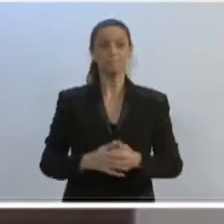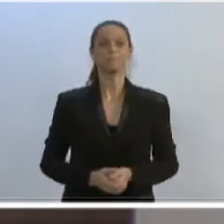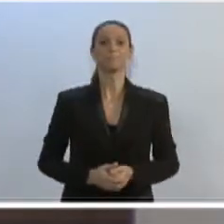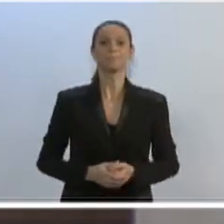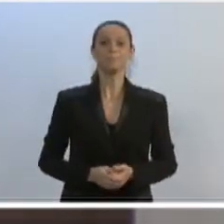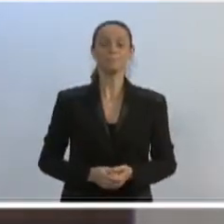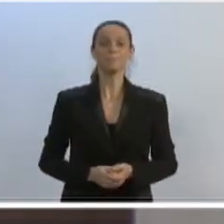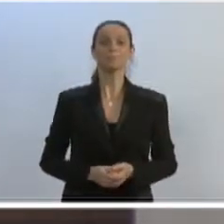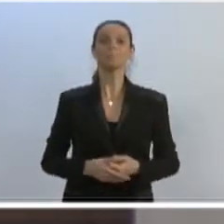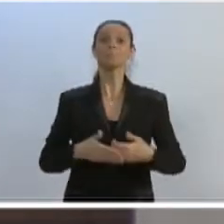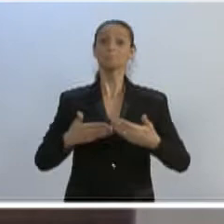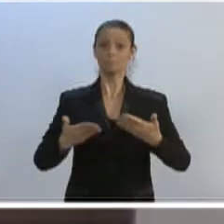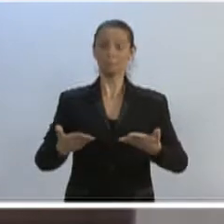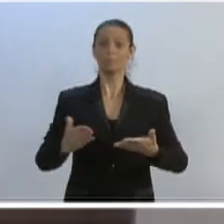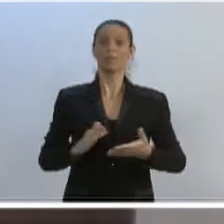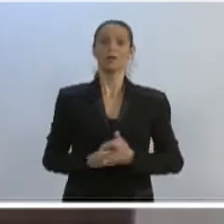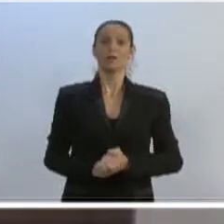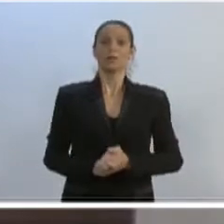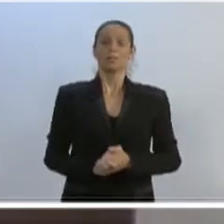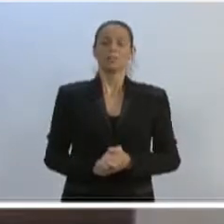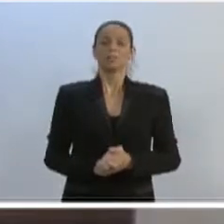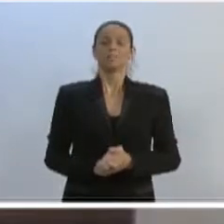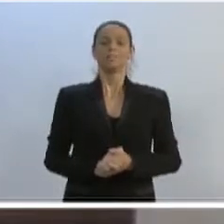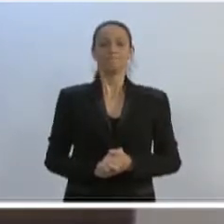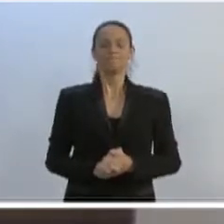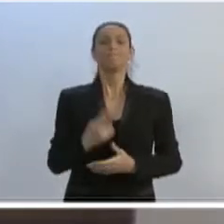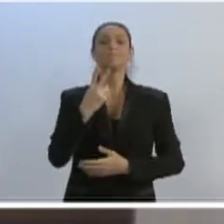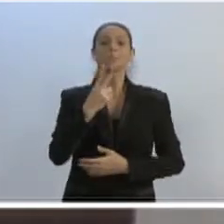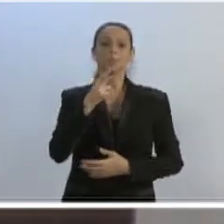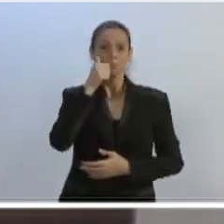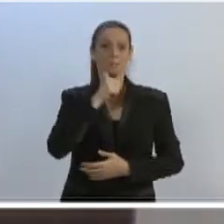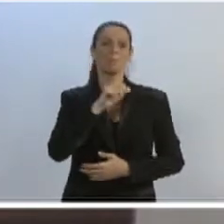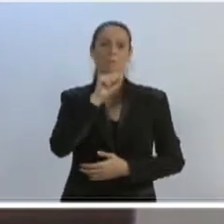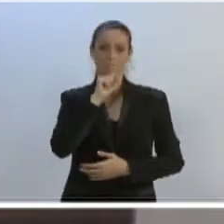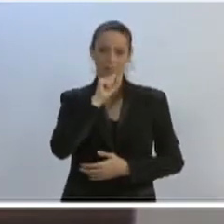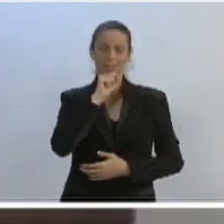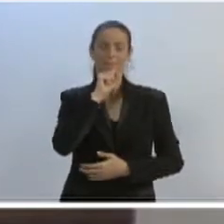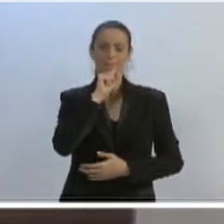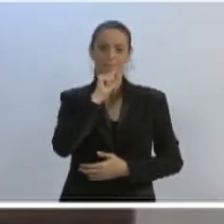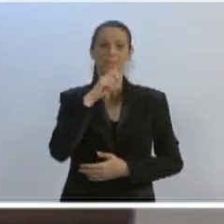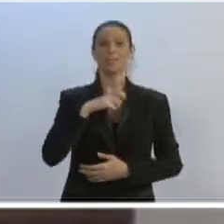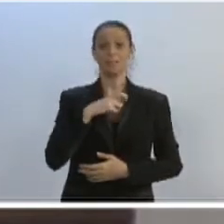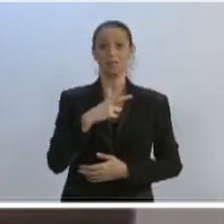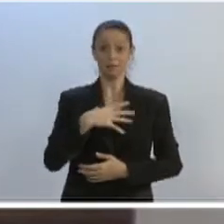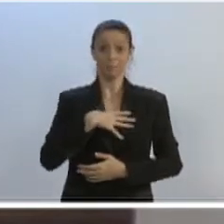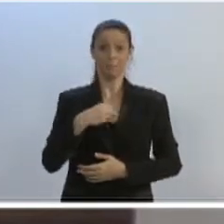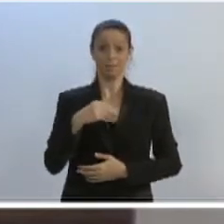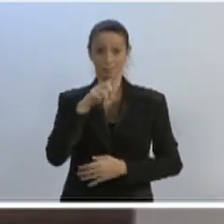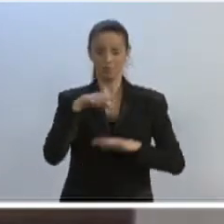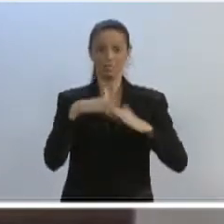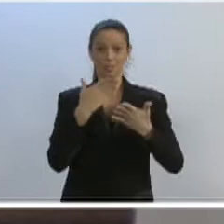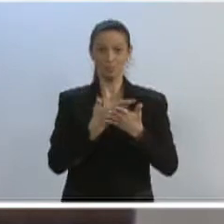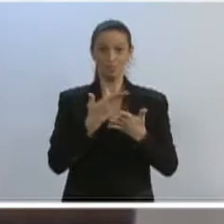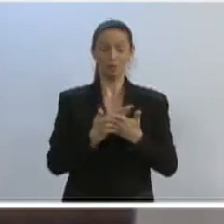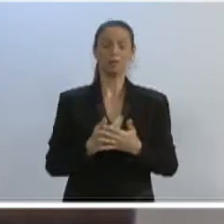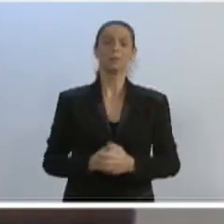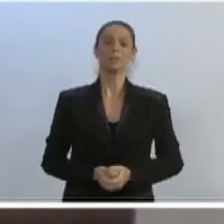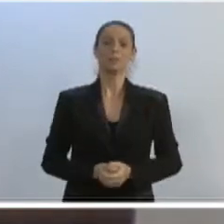temos aqui duas mães com os filhos aqui recebemos hoje os três vereadores recebemos